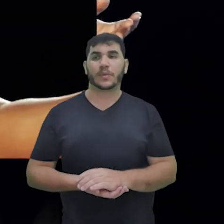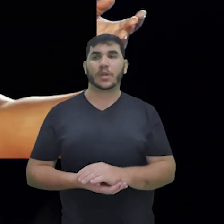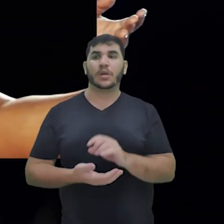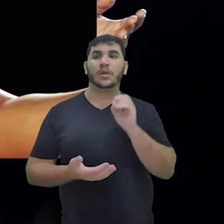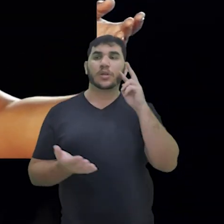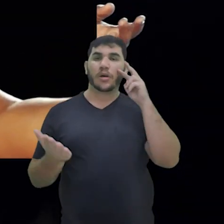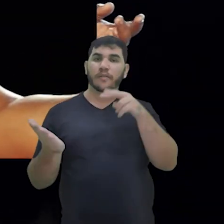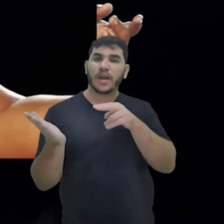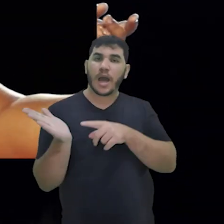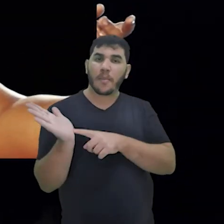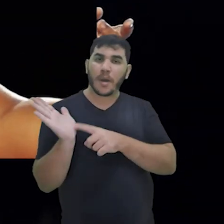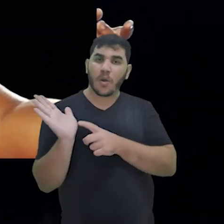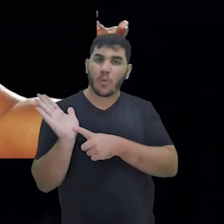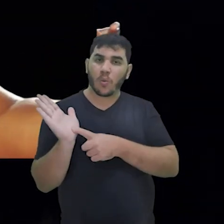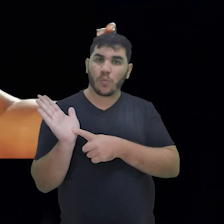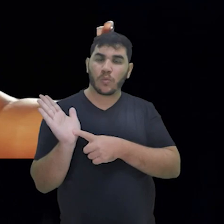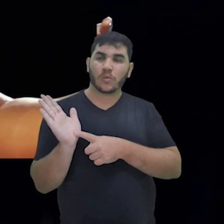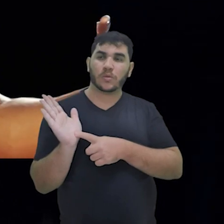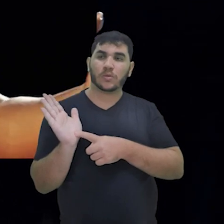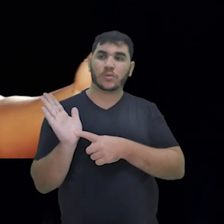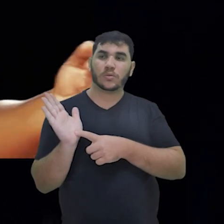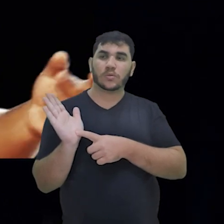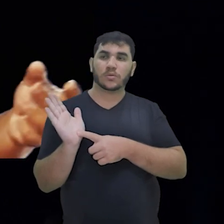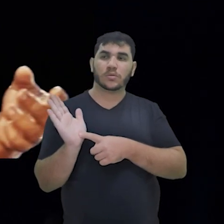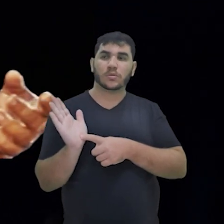Basta olhar as mãos dele.